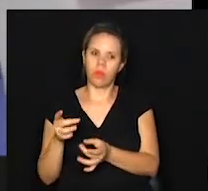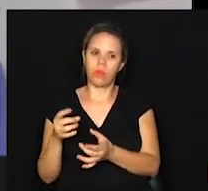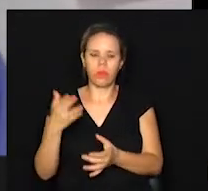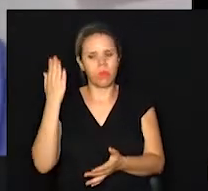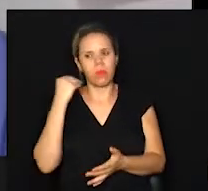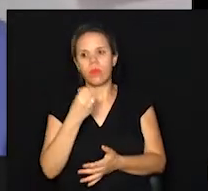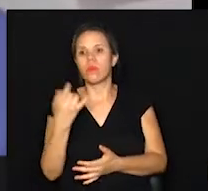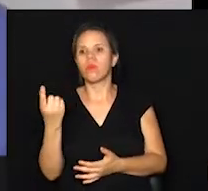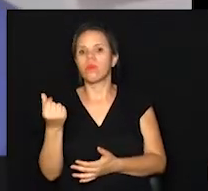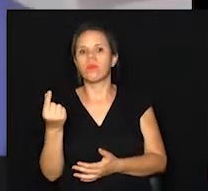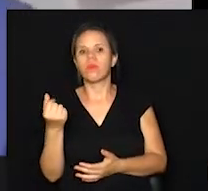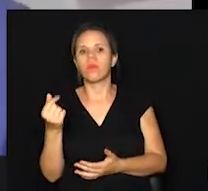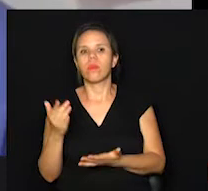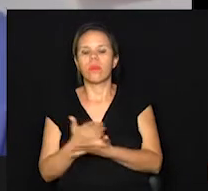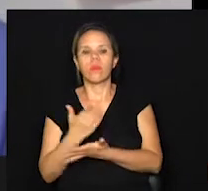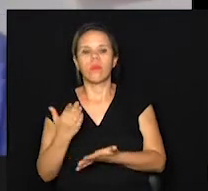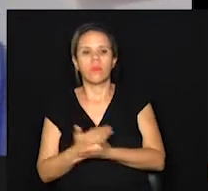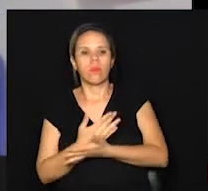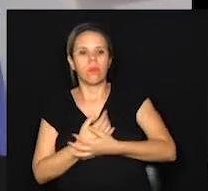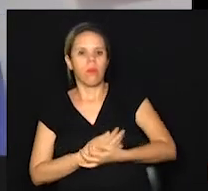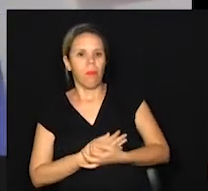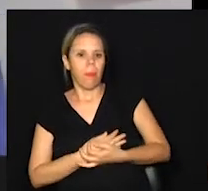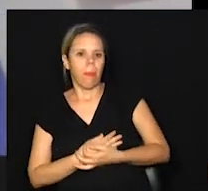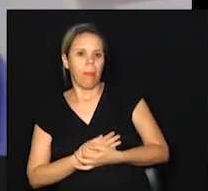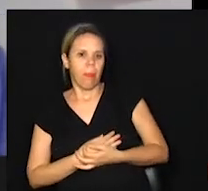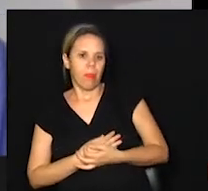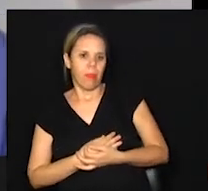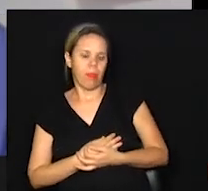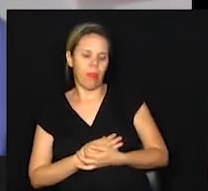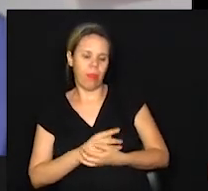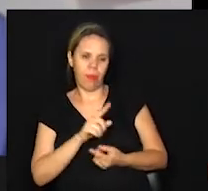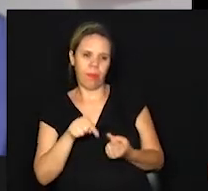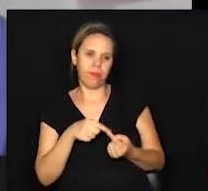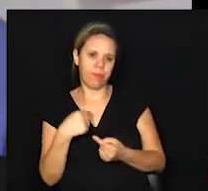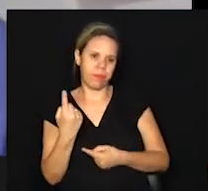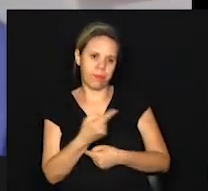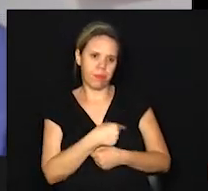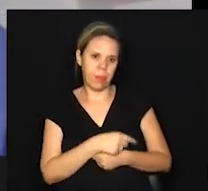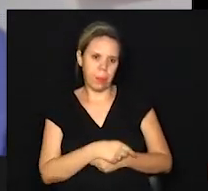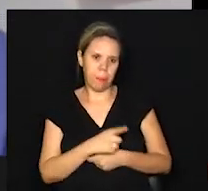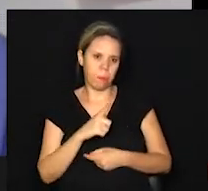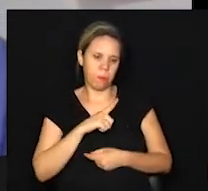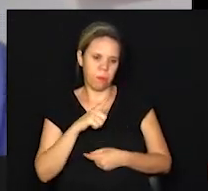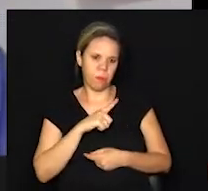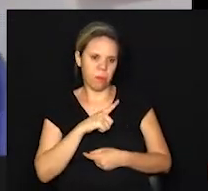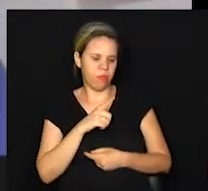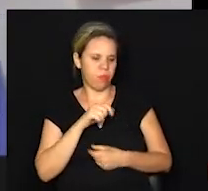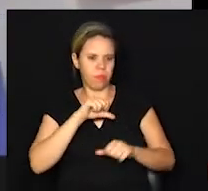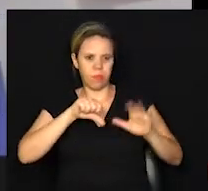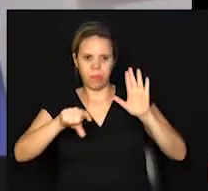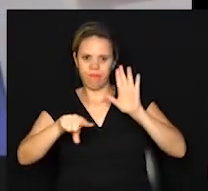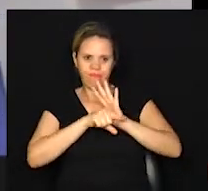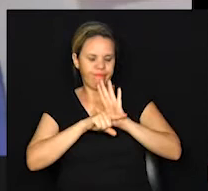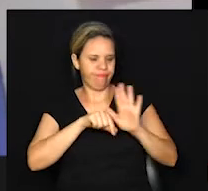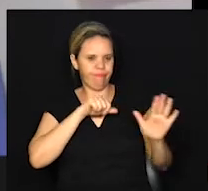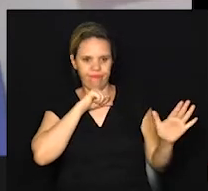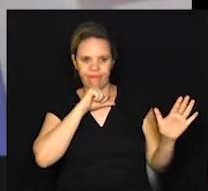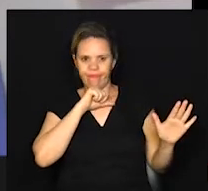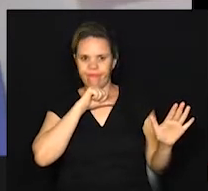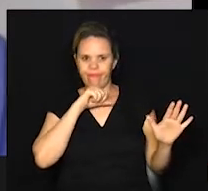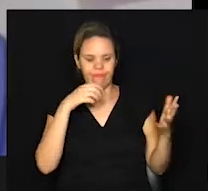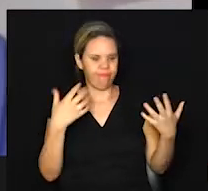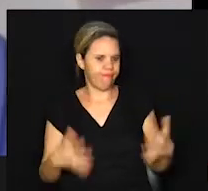quanto que custou de fato esse livro, né? E nesse sentido nós tivemos uma negativa, né? Ele não